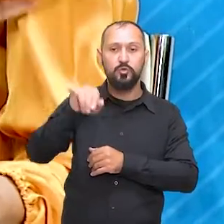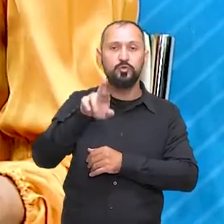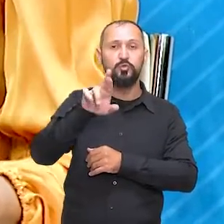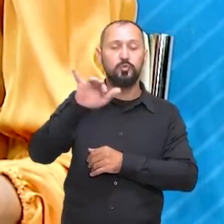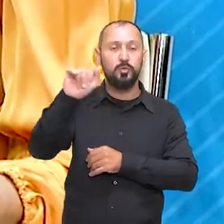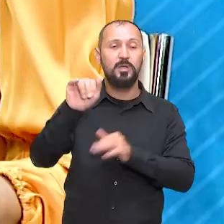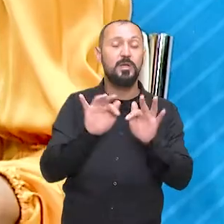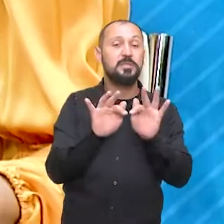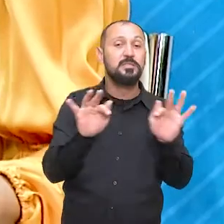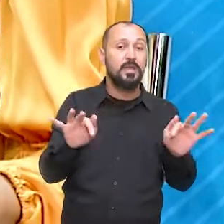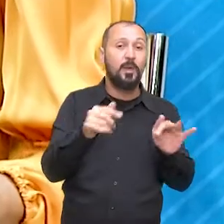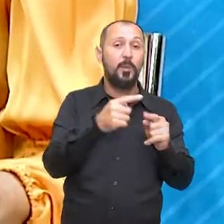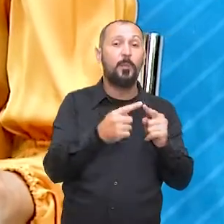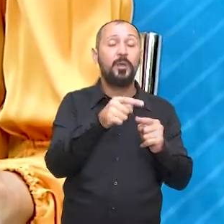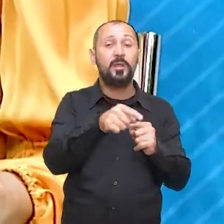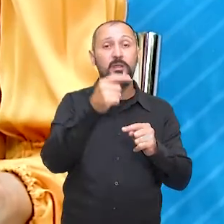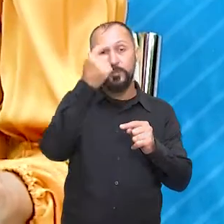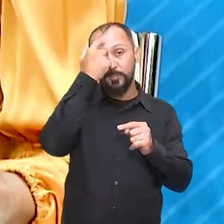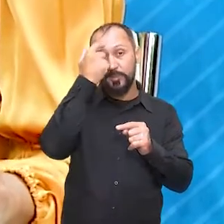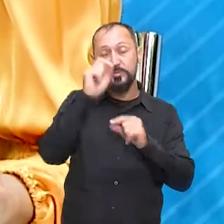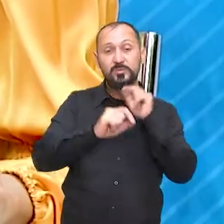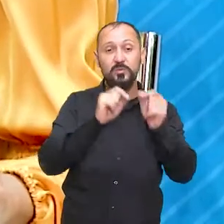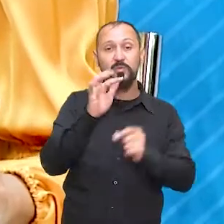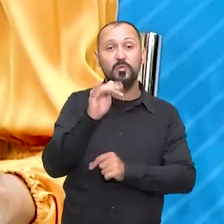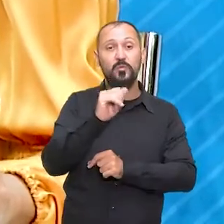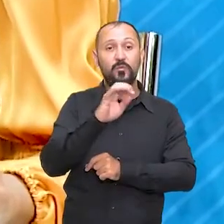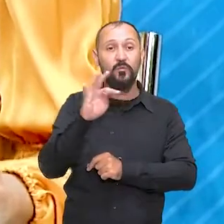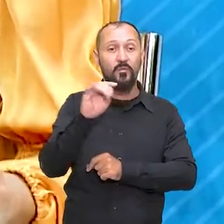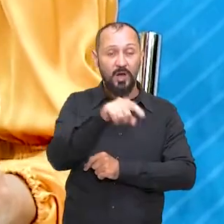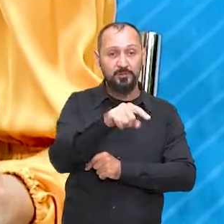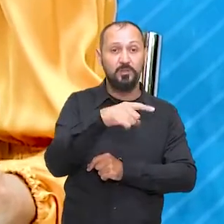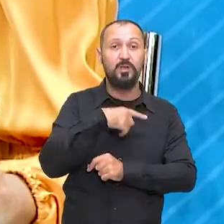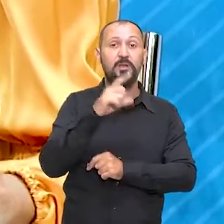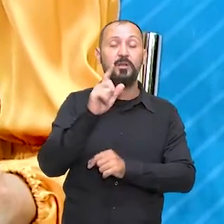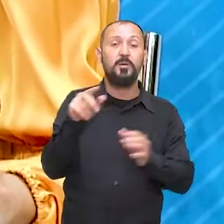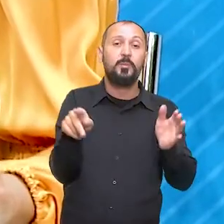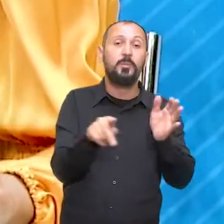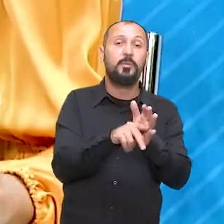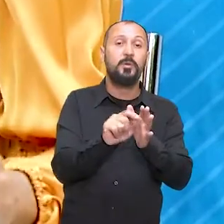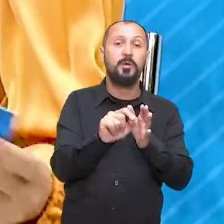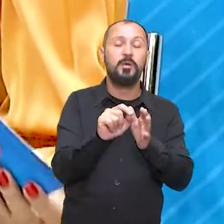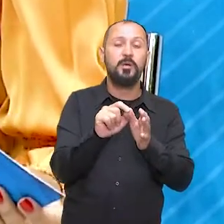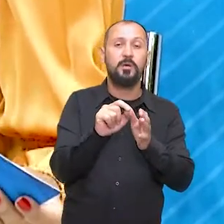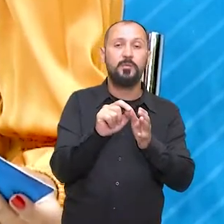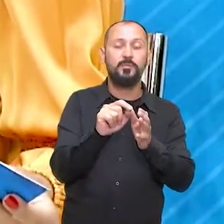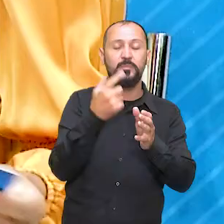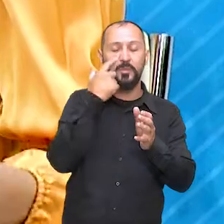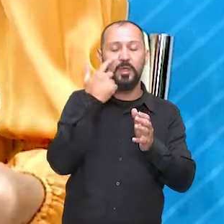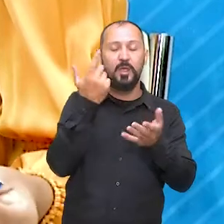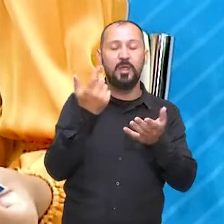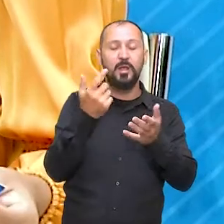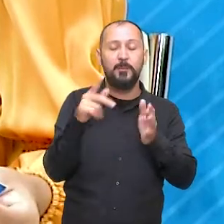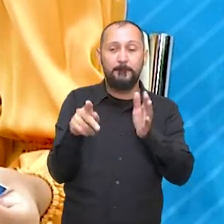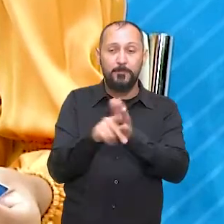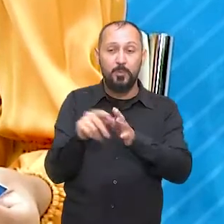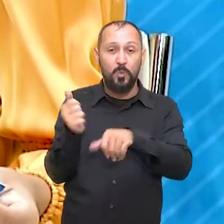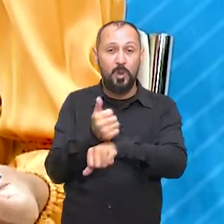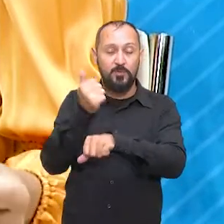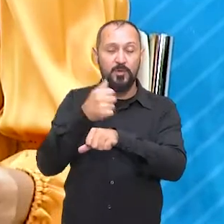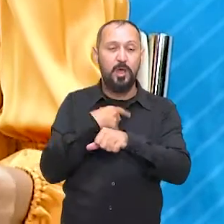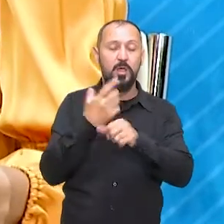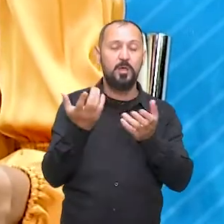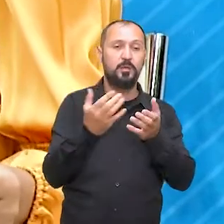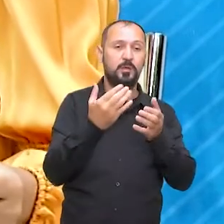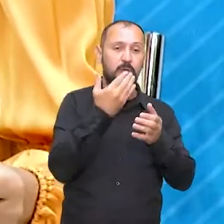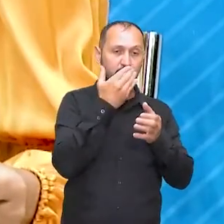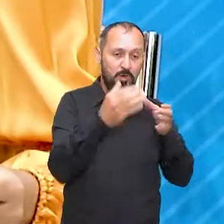injúria simples, porque ele não entendeu que aquele fato que ocorreu era uma injúria qualificada. Então,